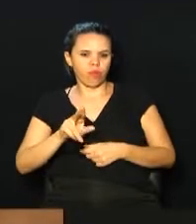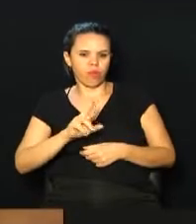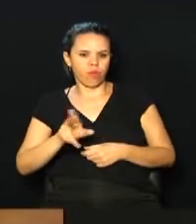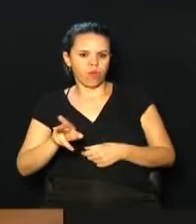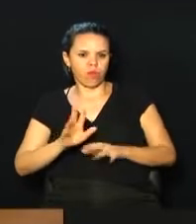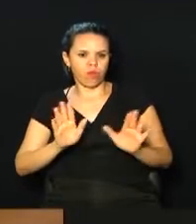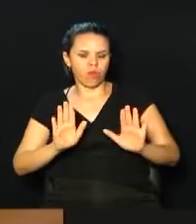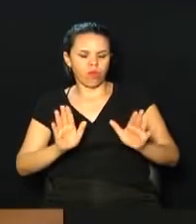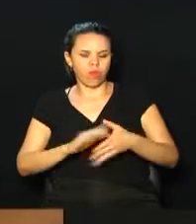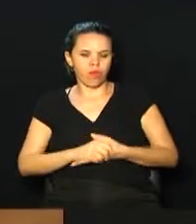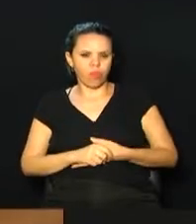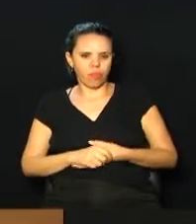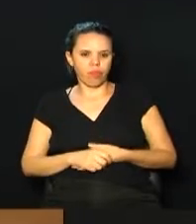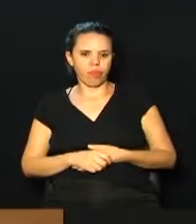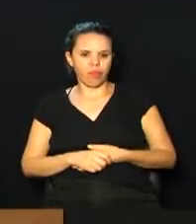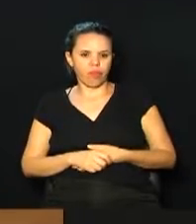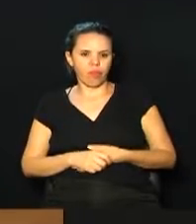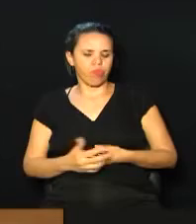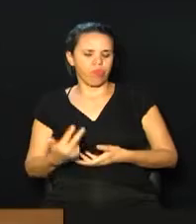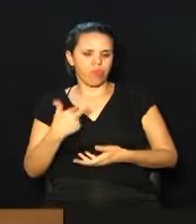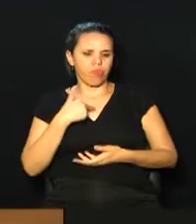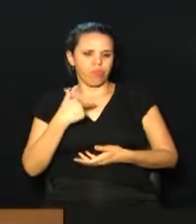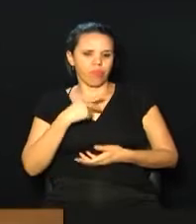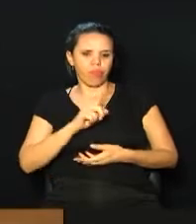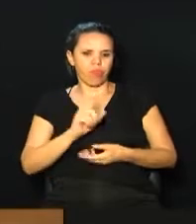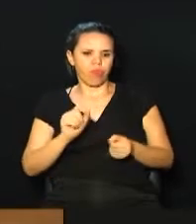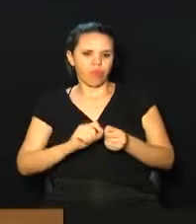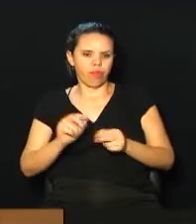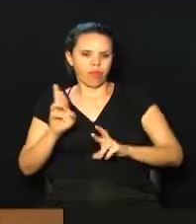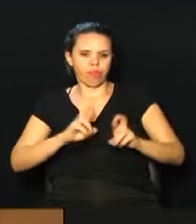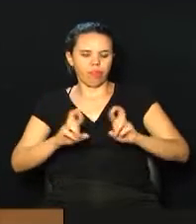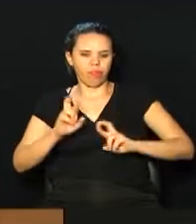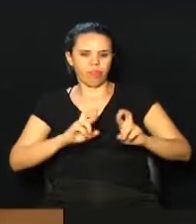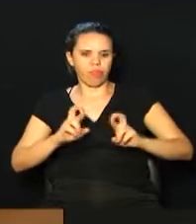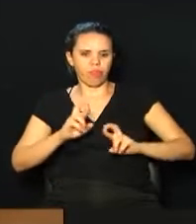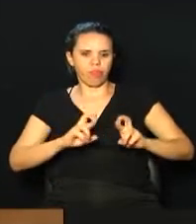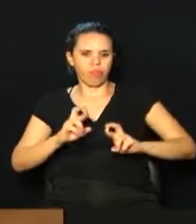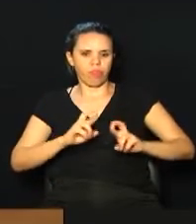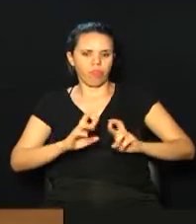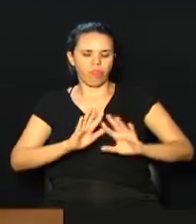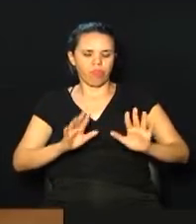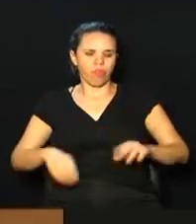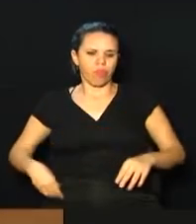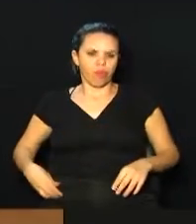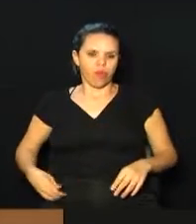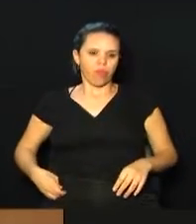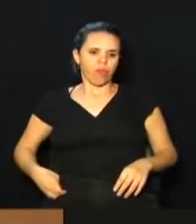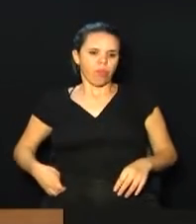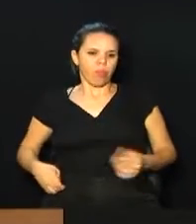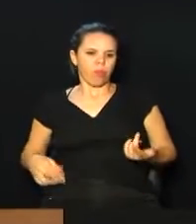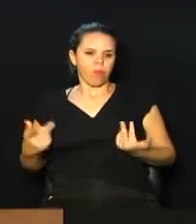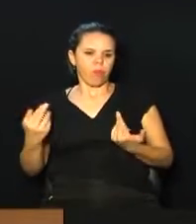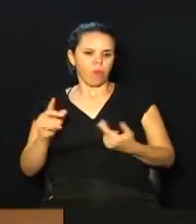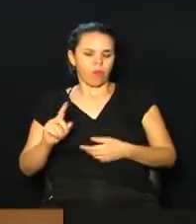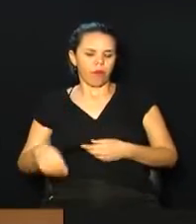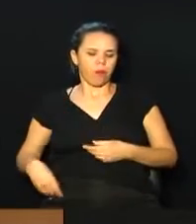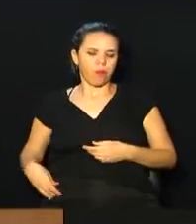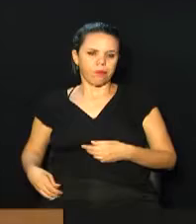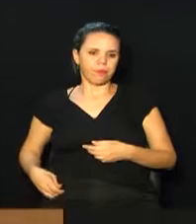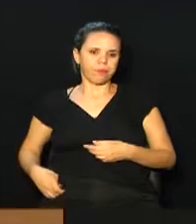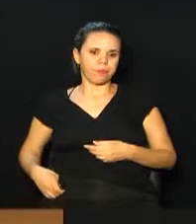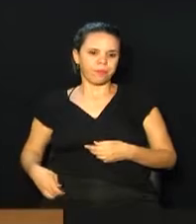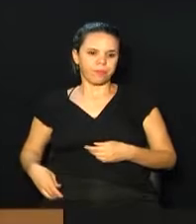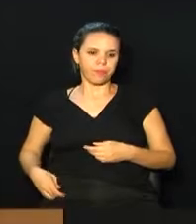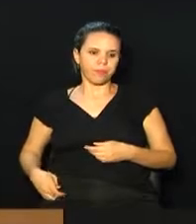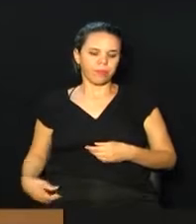causa, né? Nós não podemos fazer uma análise tão simplista como essa.